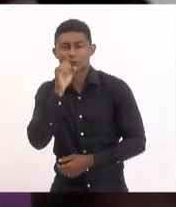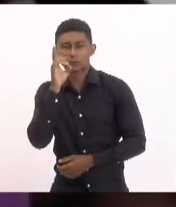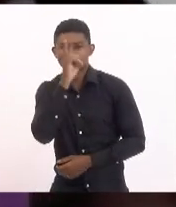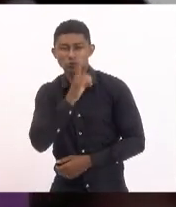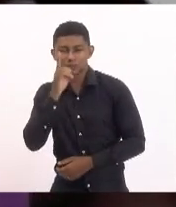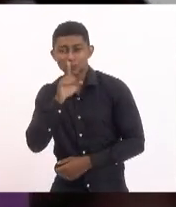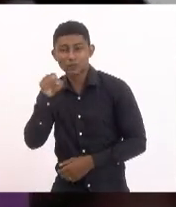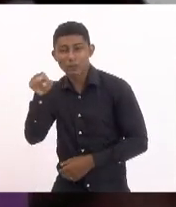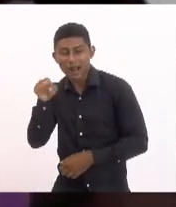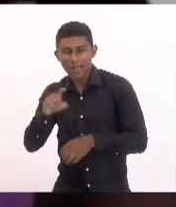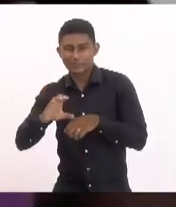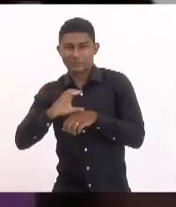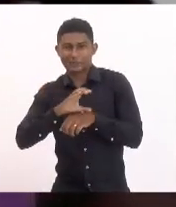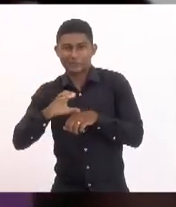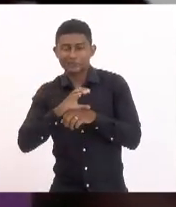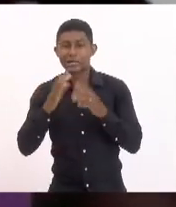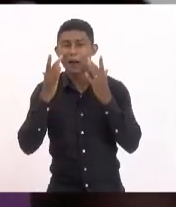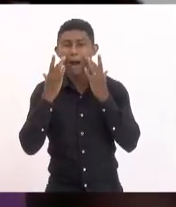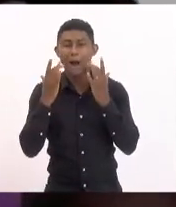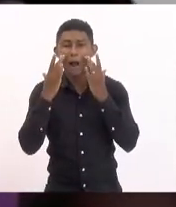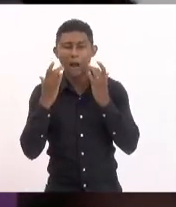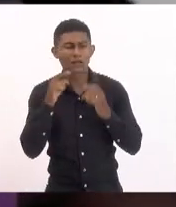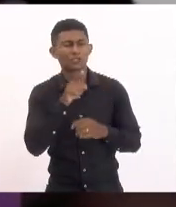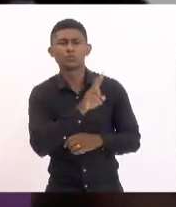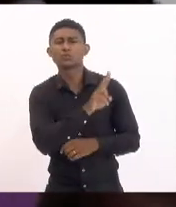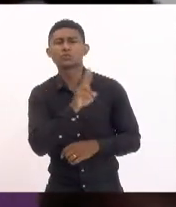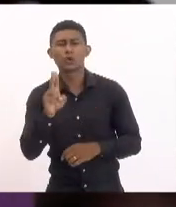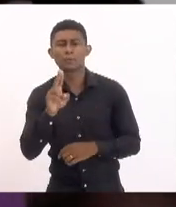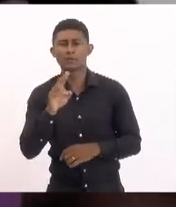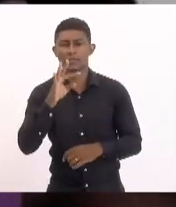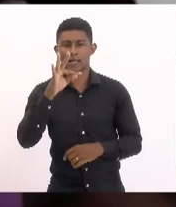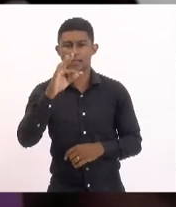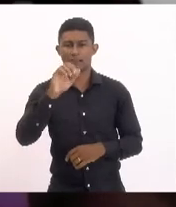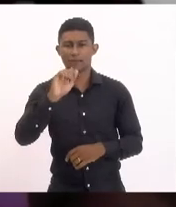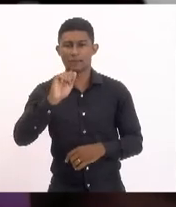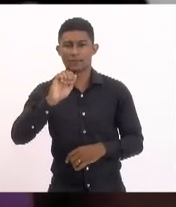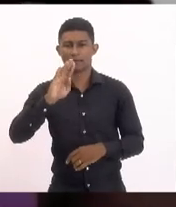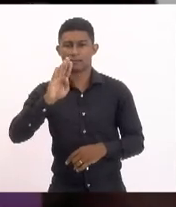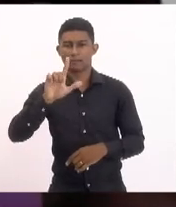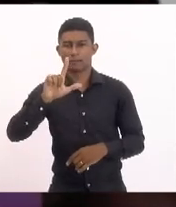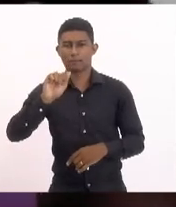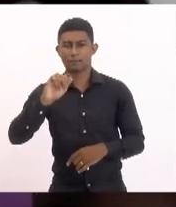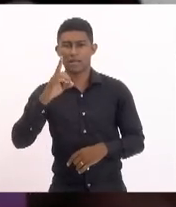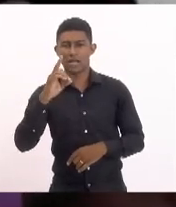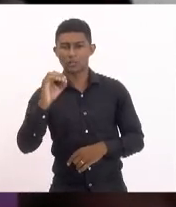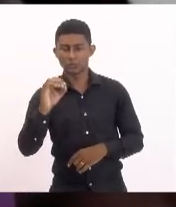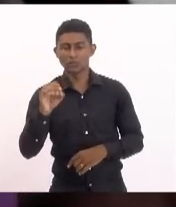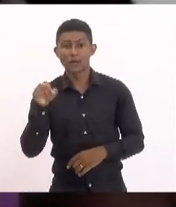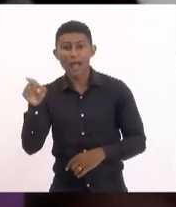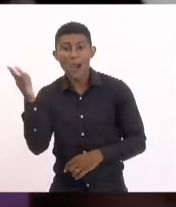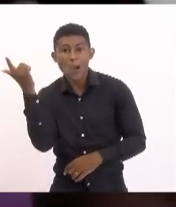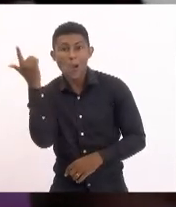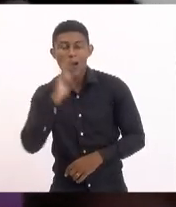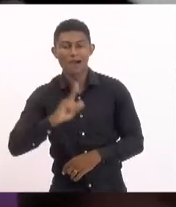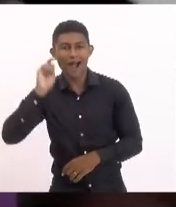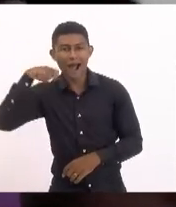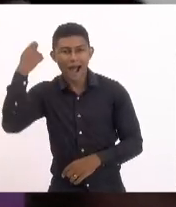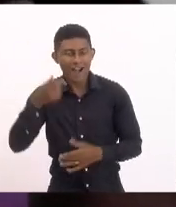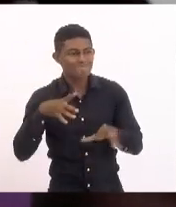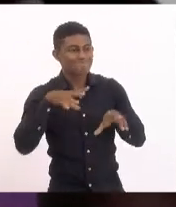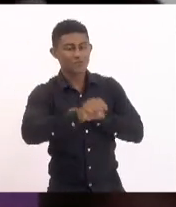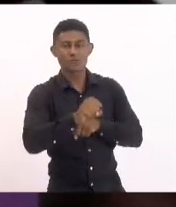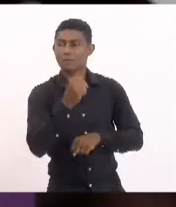curso de teatro, né? O teatro tablado, onde ela se formou como atriz. Que bom que a gente ganhou